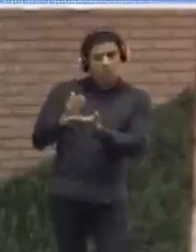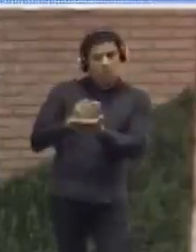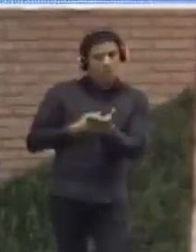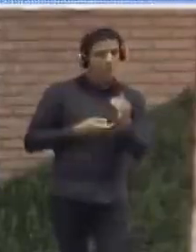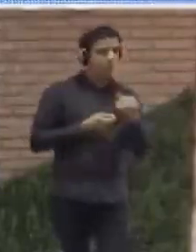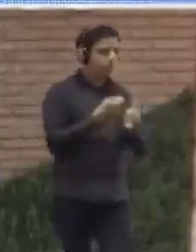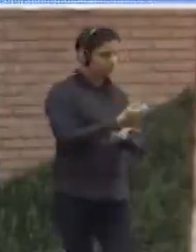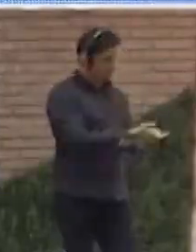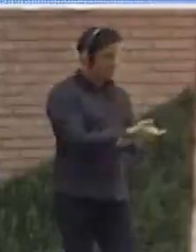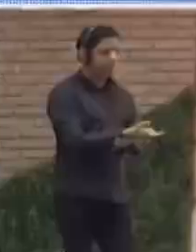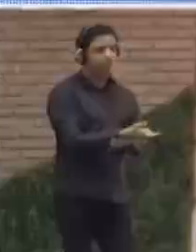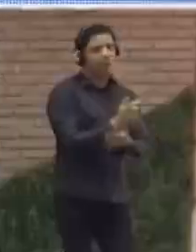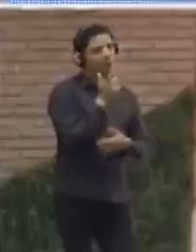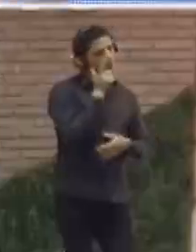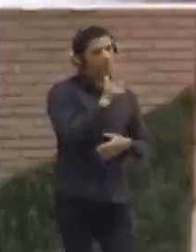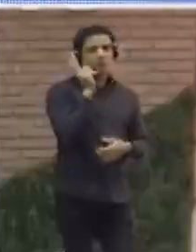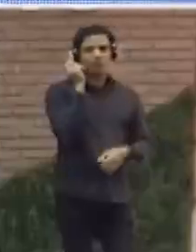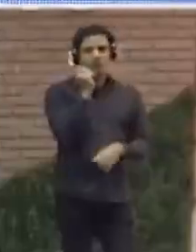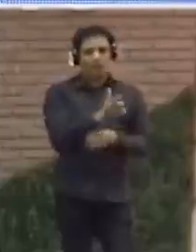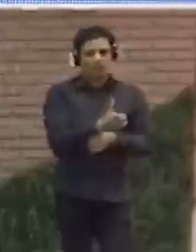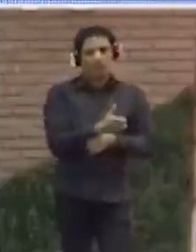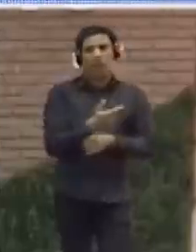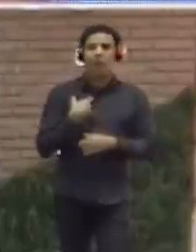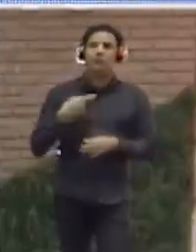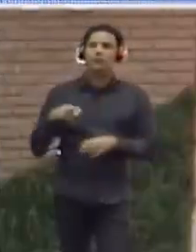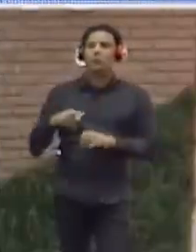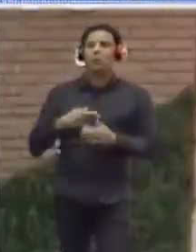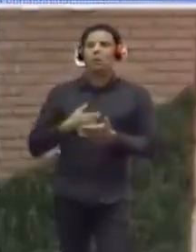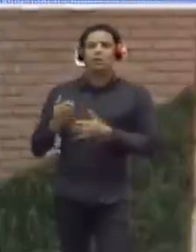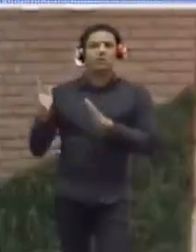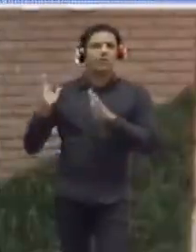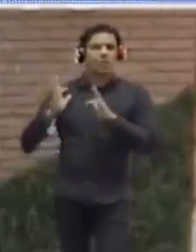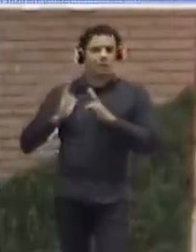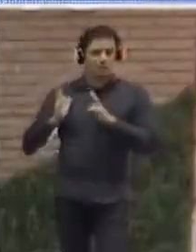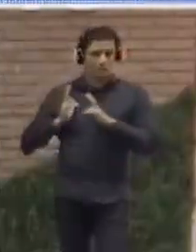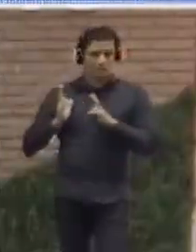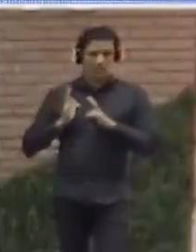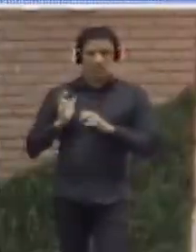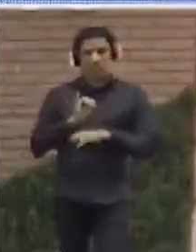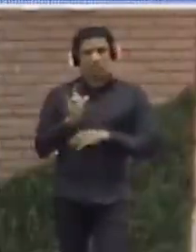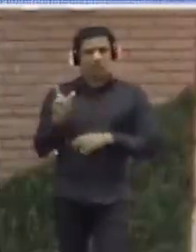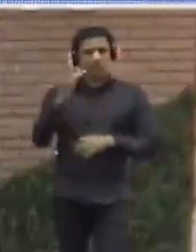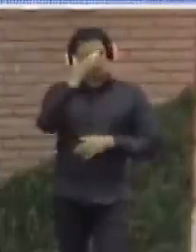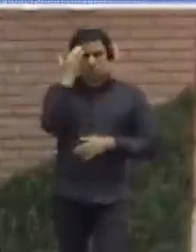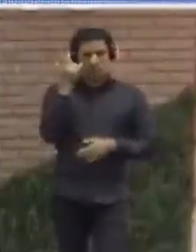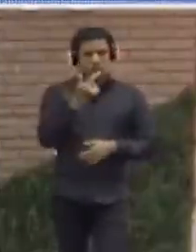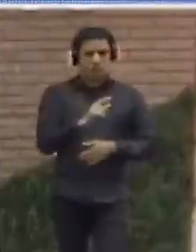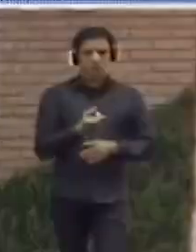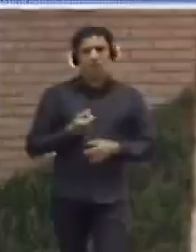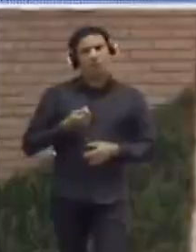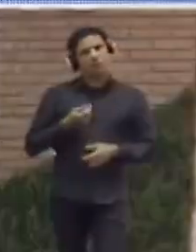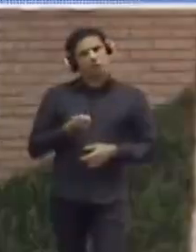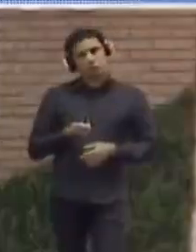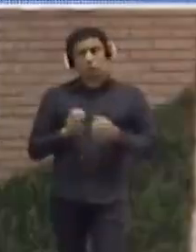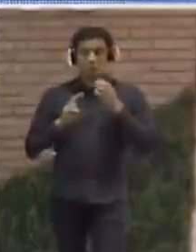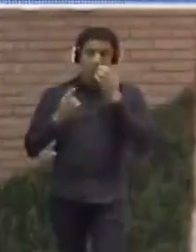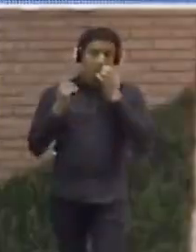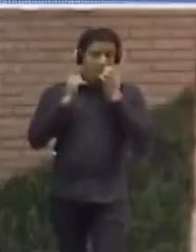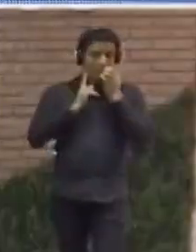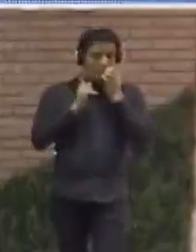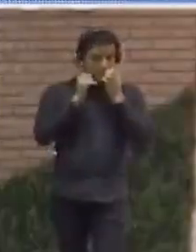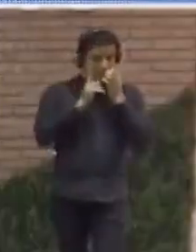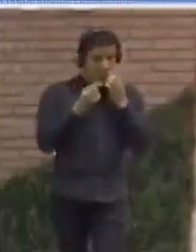ajudar a pessoa a comprar um apartamento de uma iniciativa privada, sendo que talvez a pessoa não tem dinheiro para dar uma entrada, ou ela não